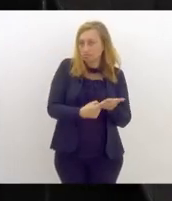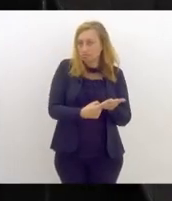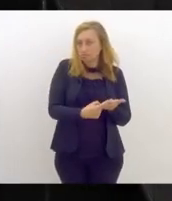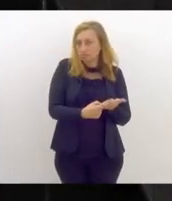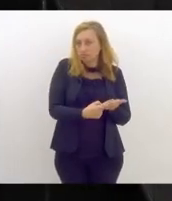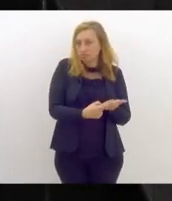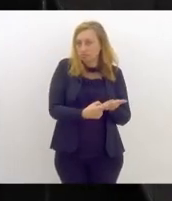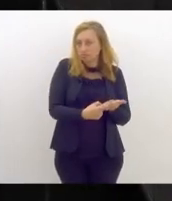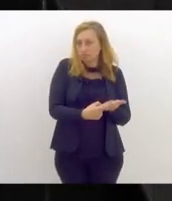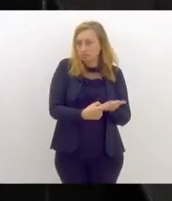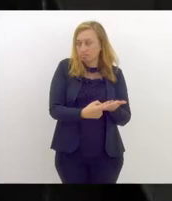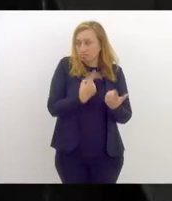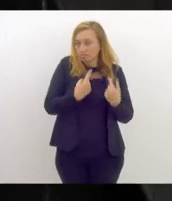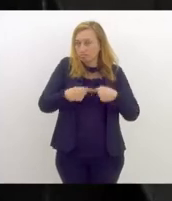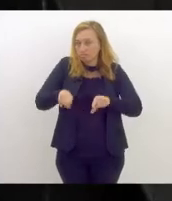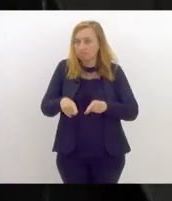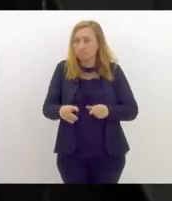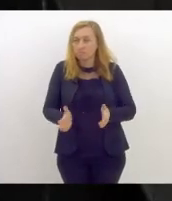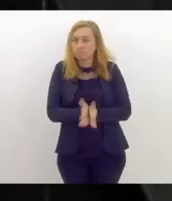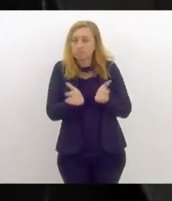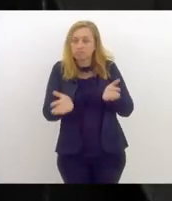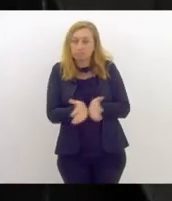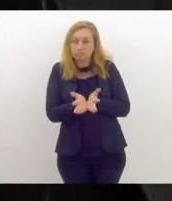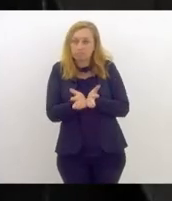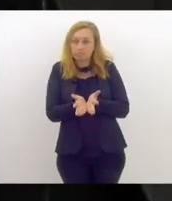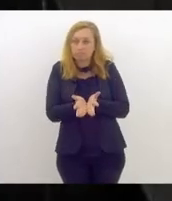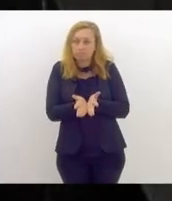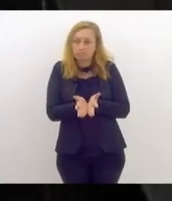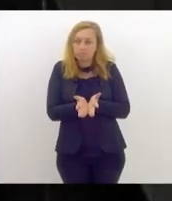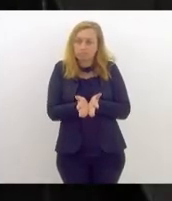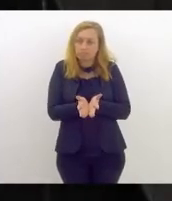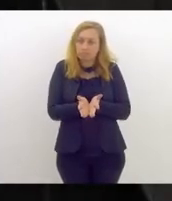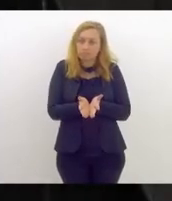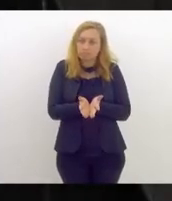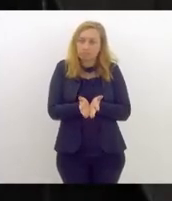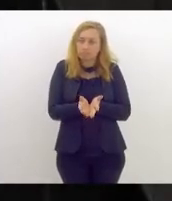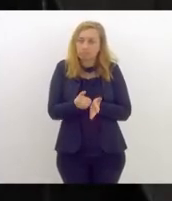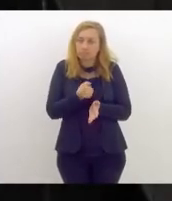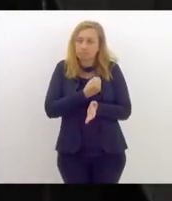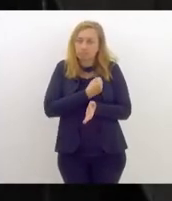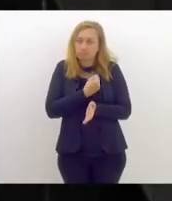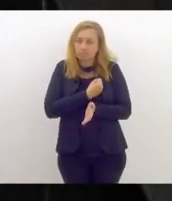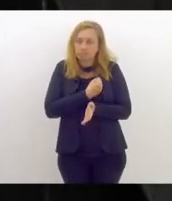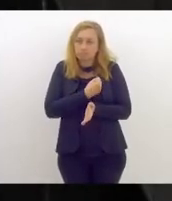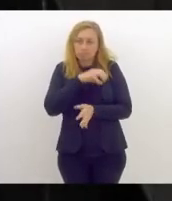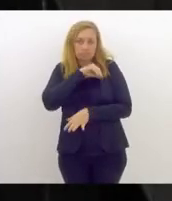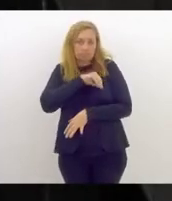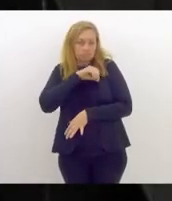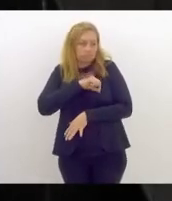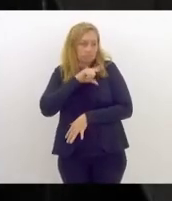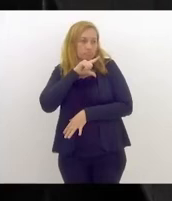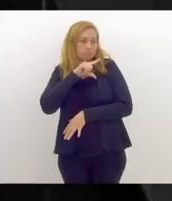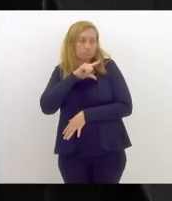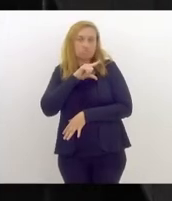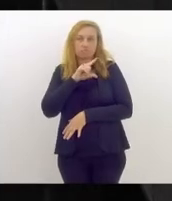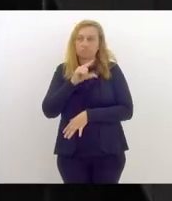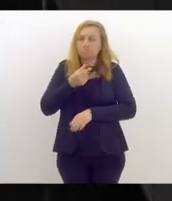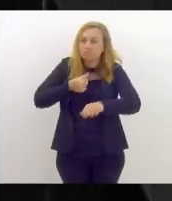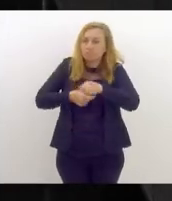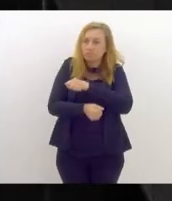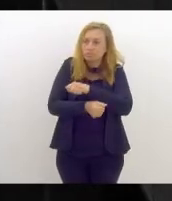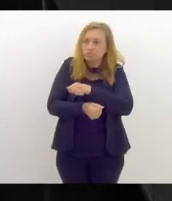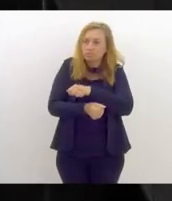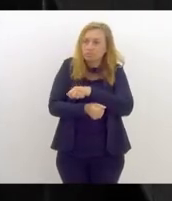de combater a pobreza prioritariamente de aumentar o valor real do salário mínimo prioritariamente de investir